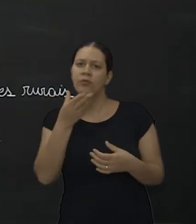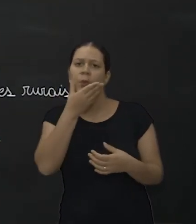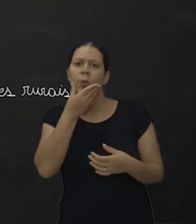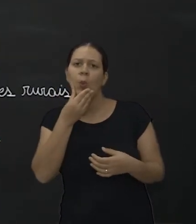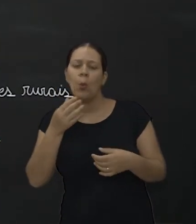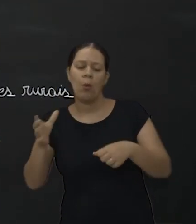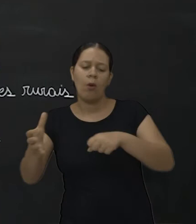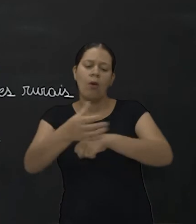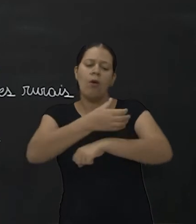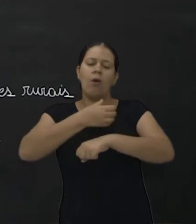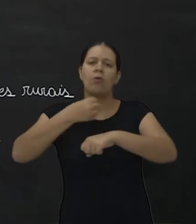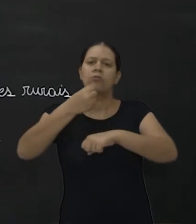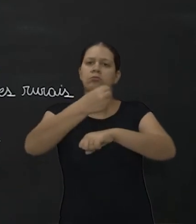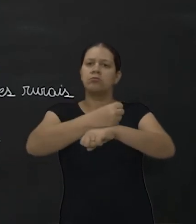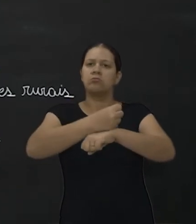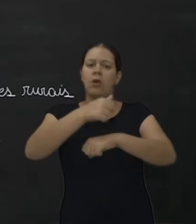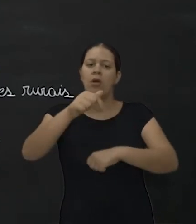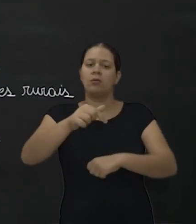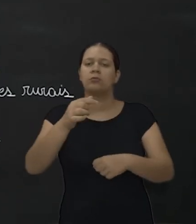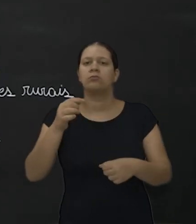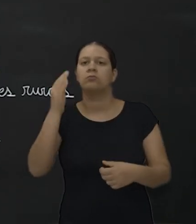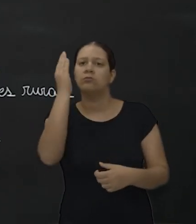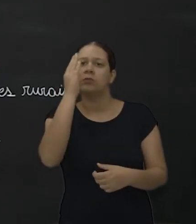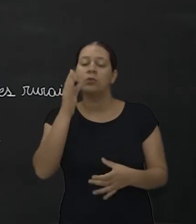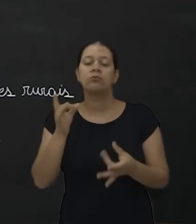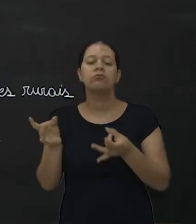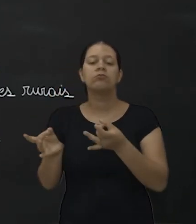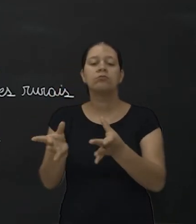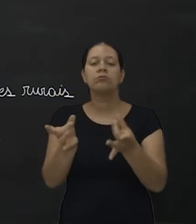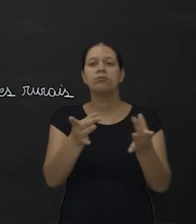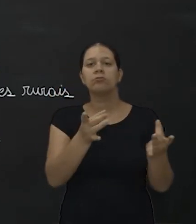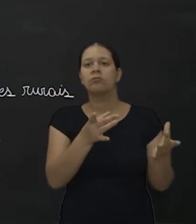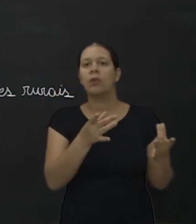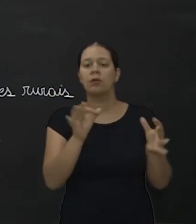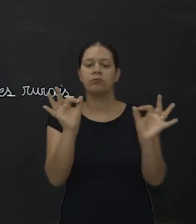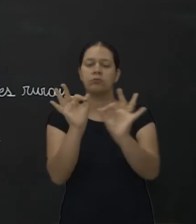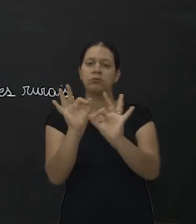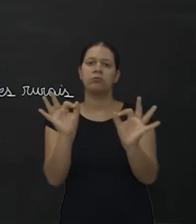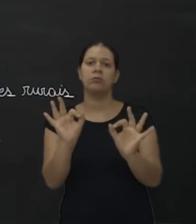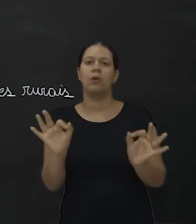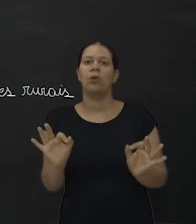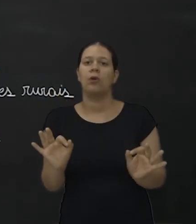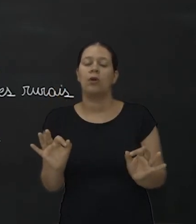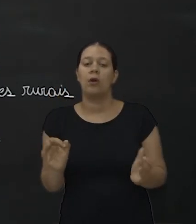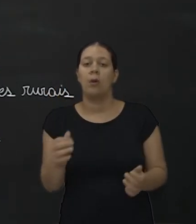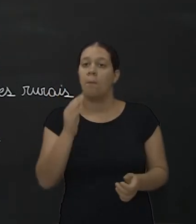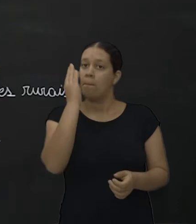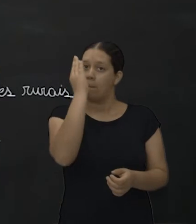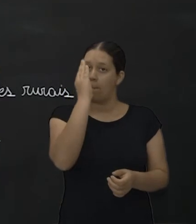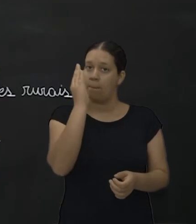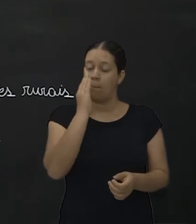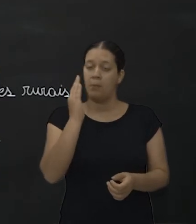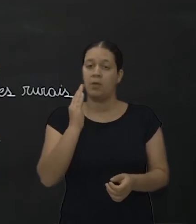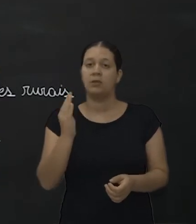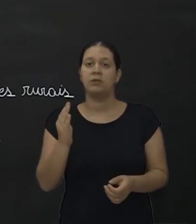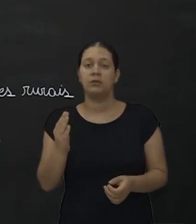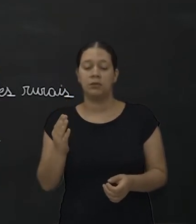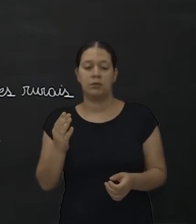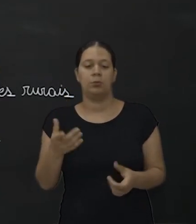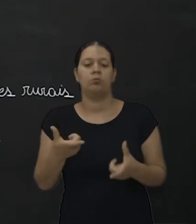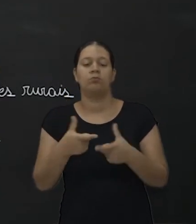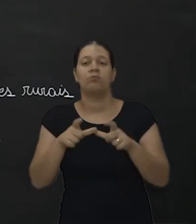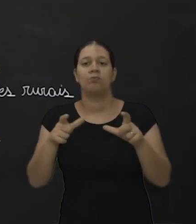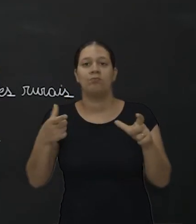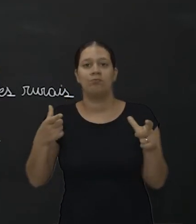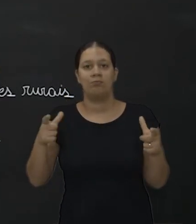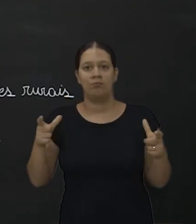desenvolver um mercado interno no Brasil, por exemplo, ou uma lavoura que fosse mais diversificada para que essa área